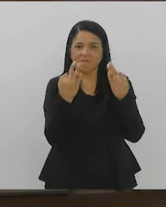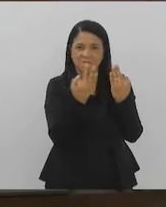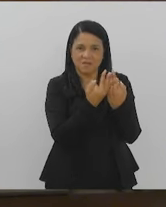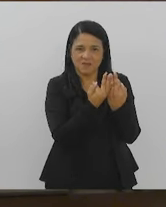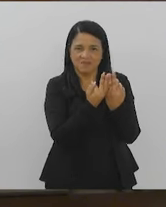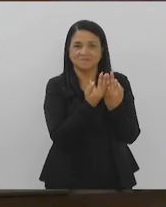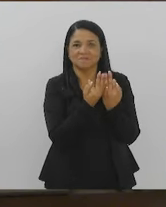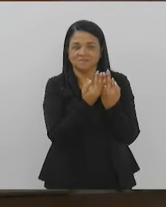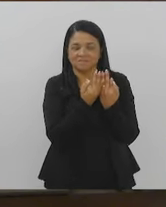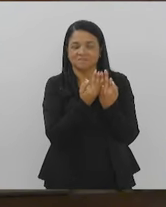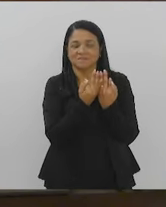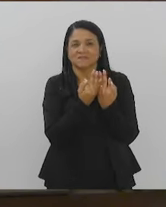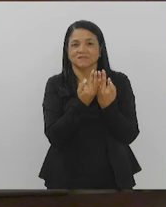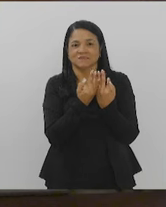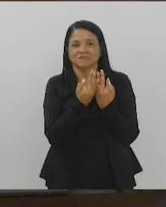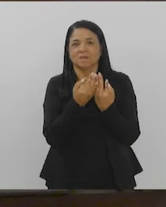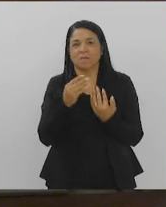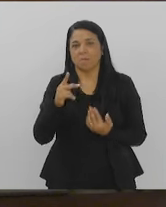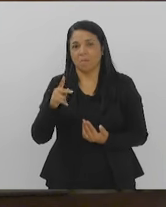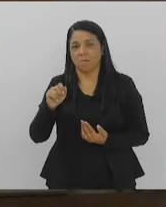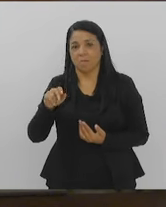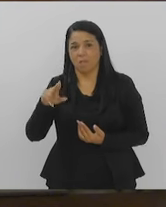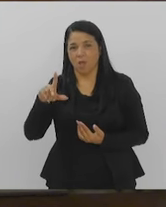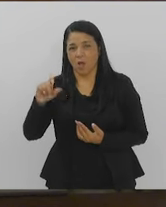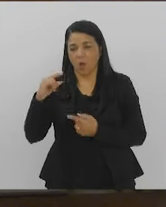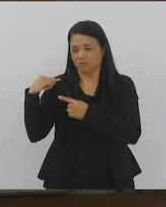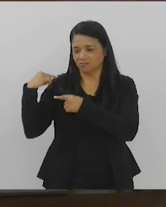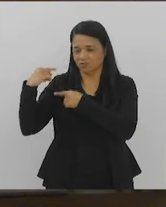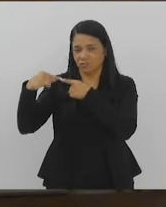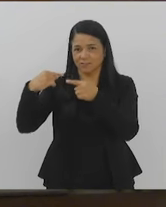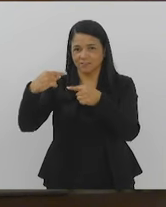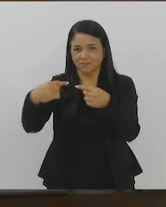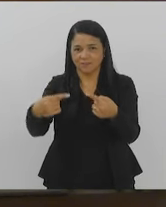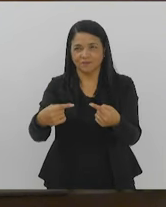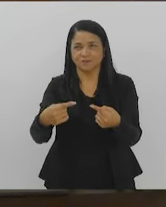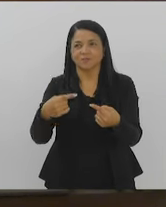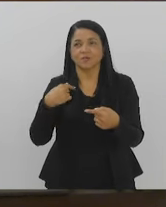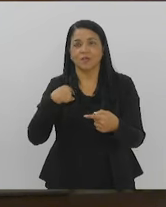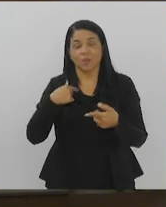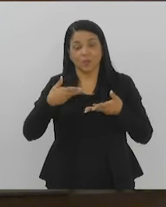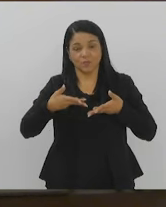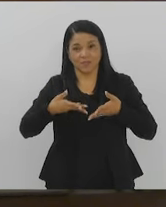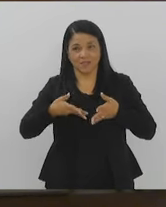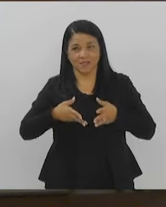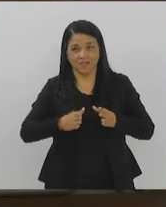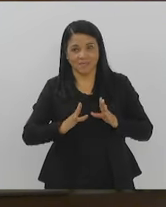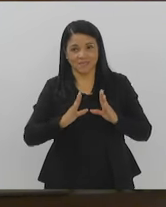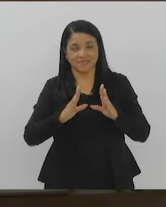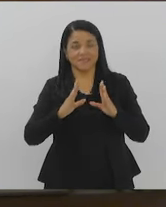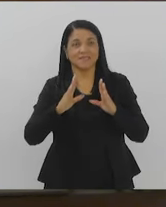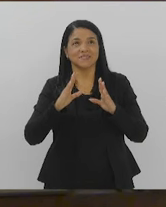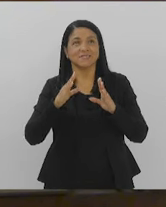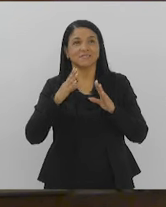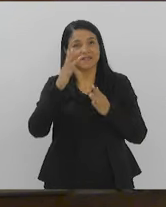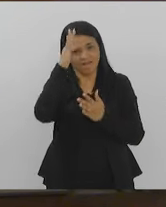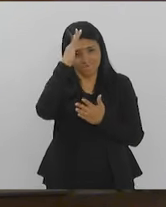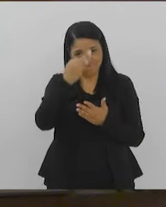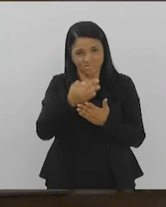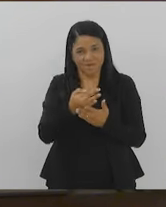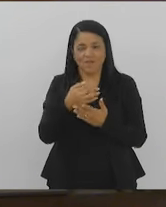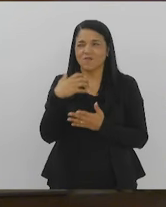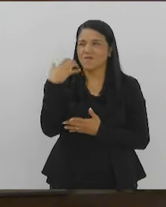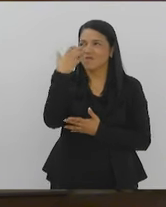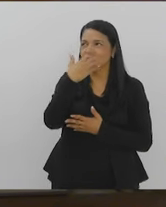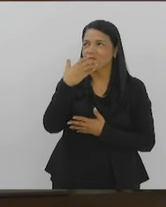sua família de Paula, que vem de gerações. Eu nasci na fé ouvindo as canções da família de